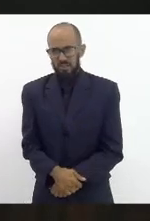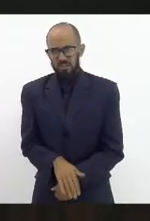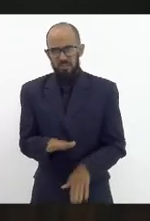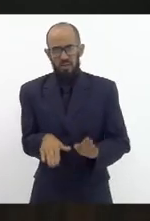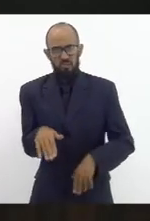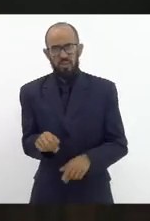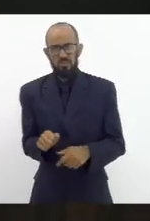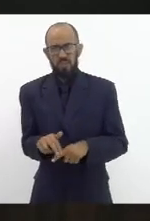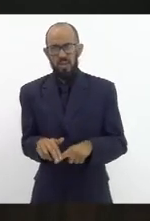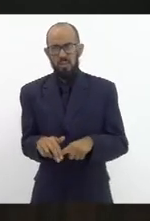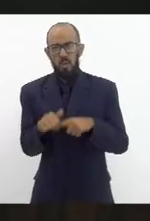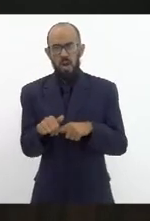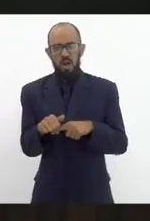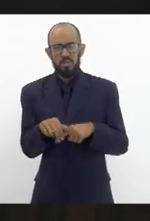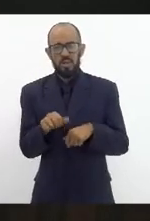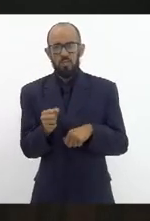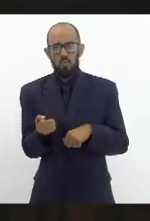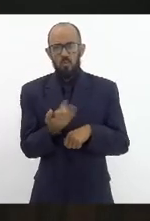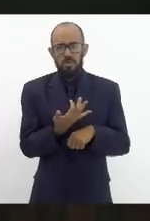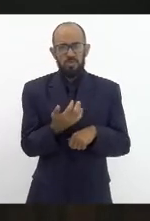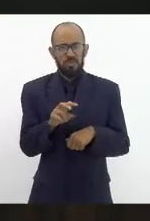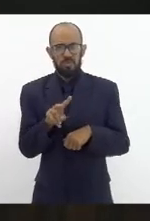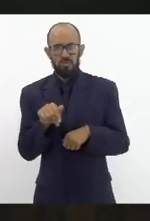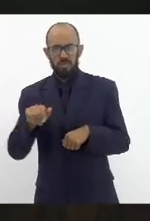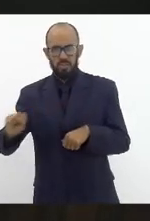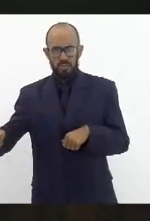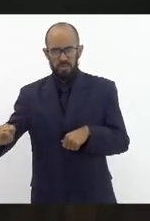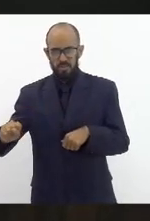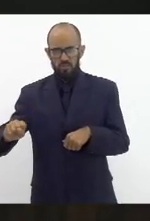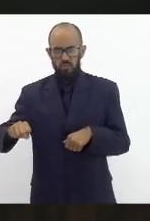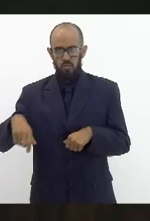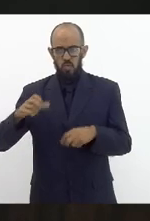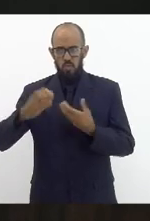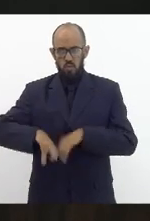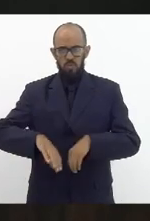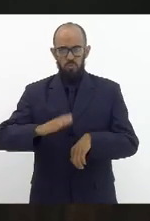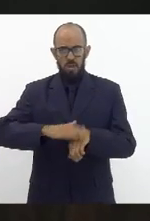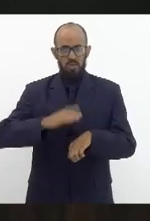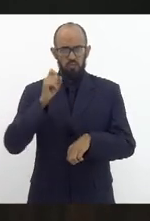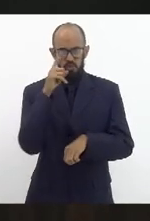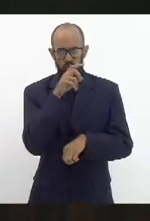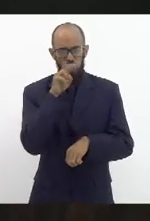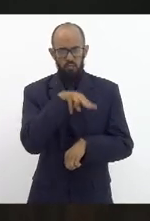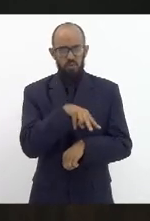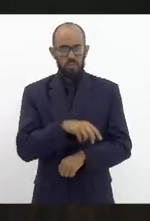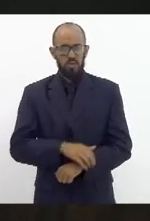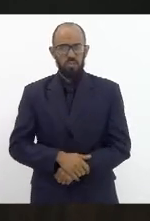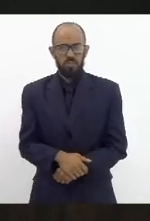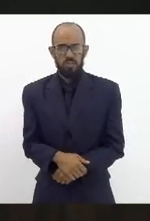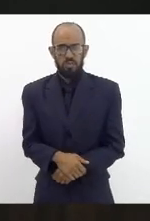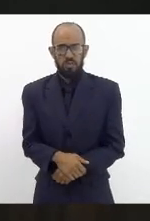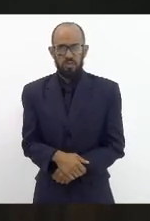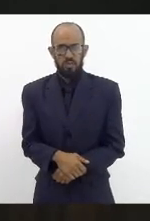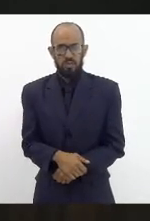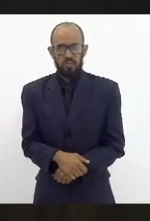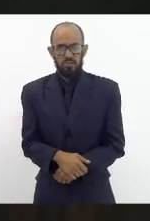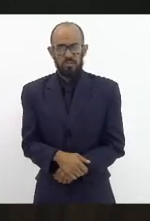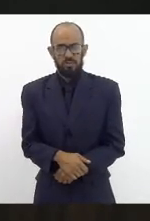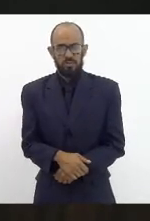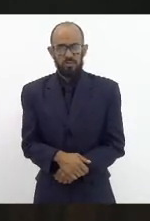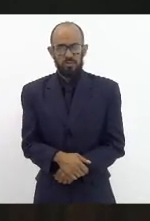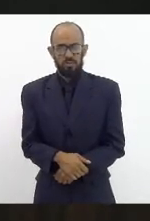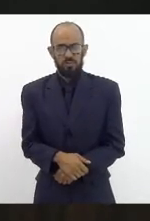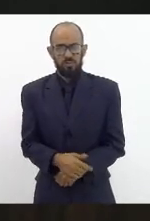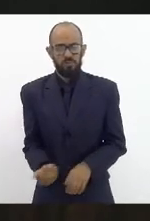vagas, talvez pela preparação de vocês, foi o concurso mais difícil que eu já vi. E aí a gente coloca